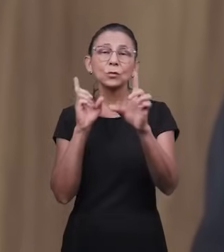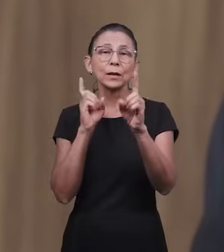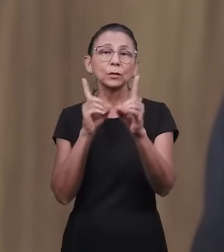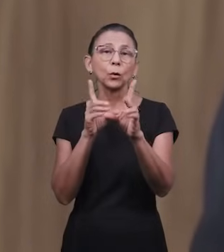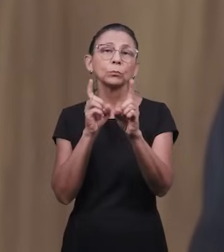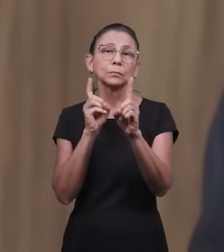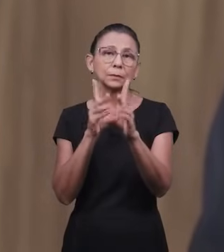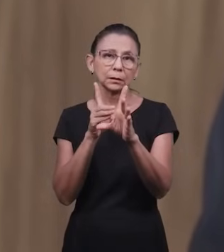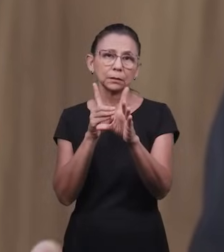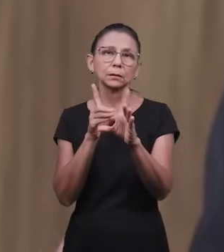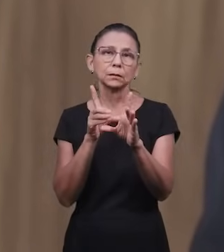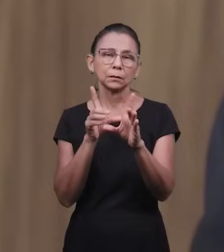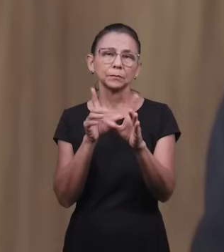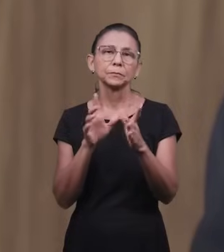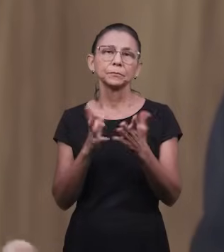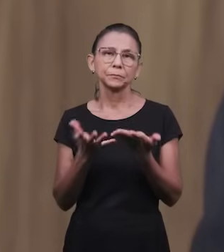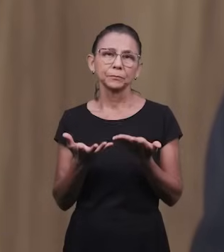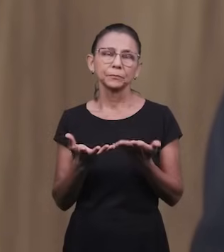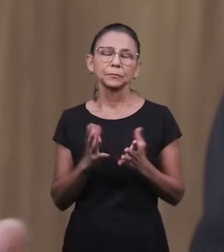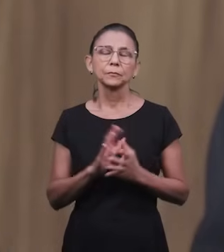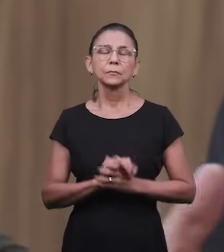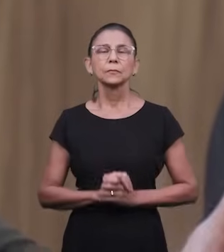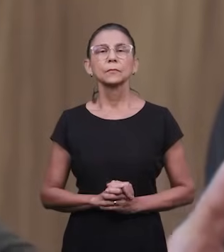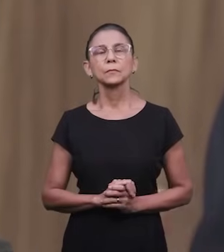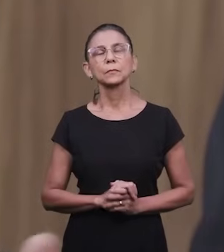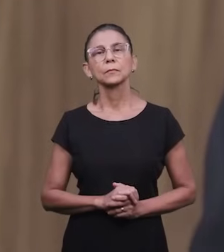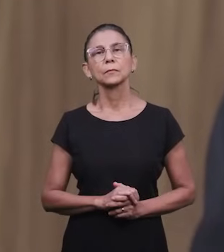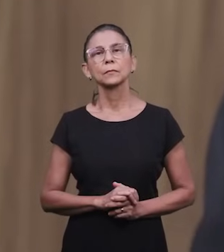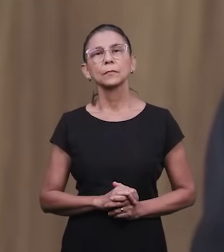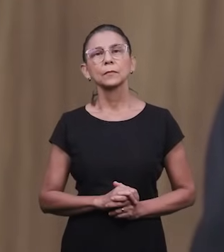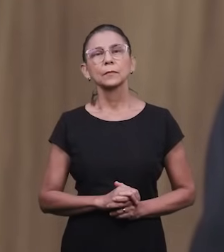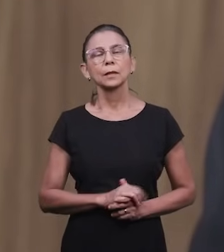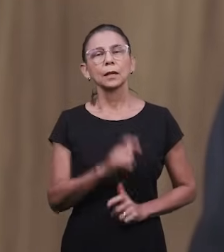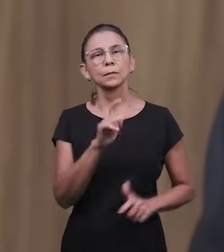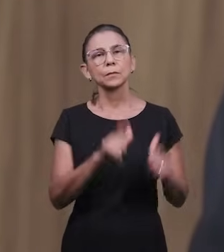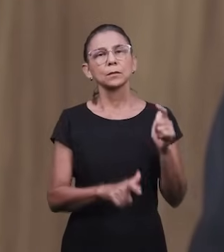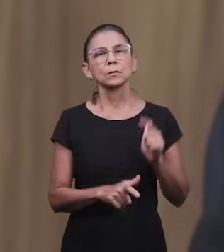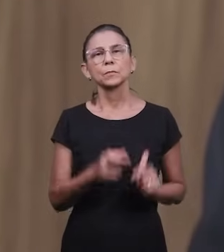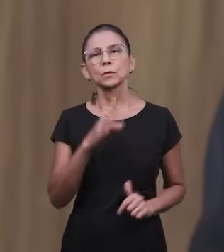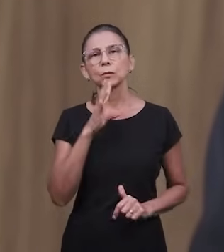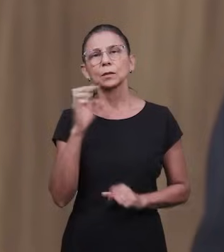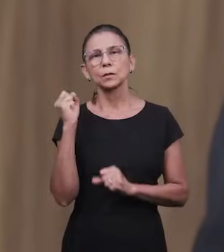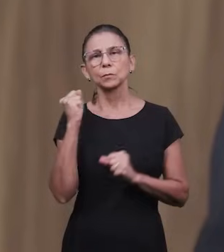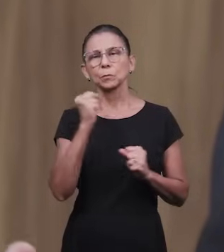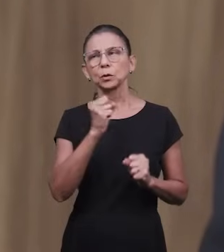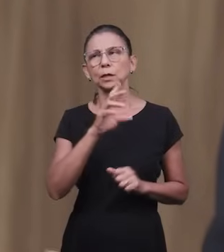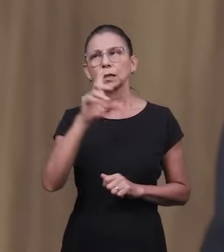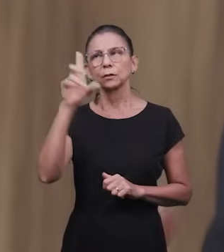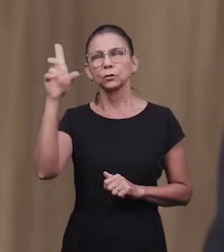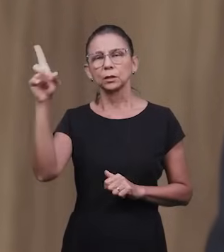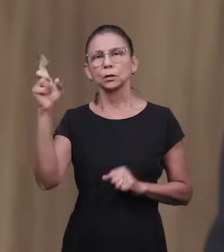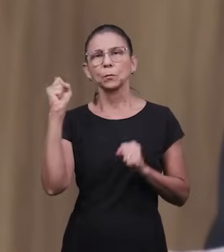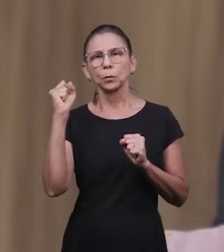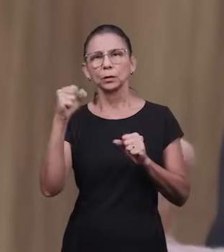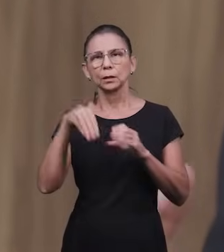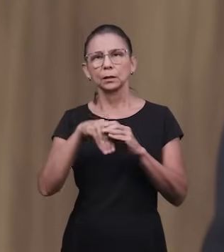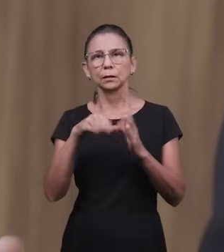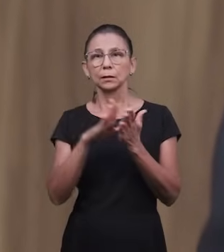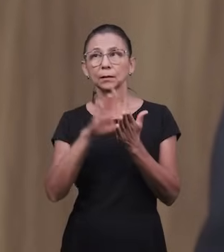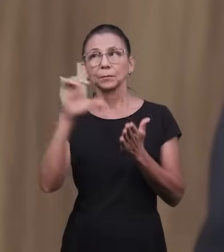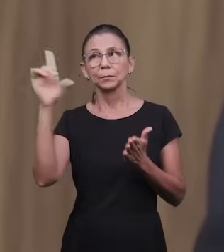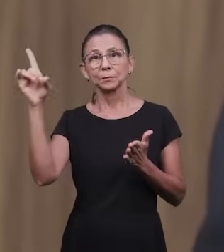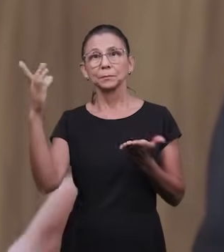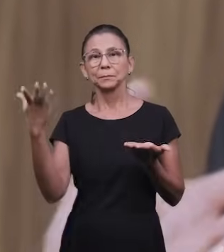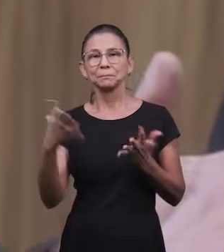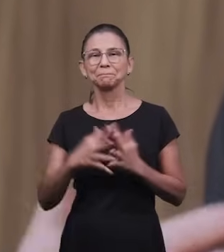é a doutrina. Deus está usando para que as pessoas elas conheçam mais o poder da palavra, o poder de Deus. E louvado seja o